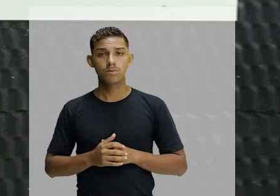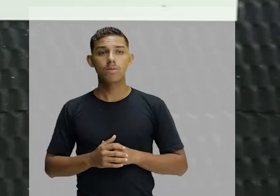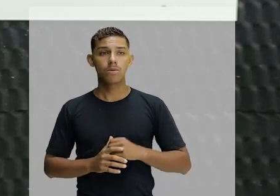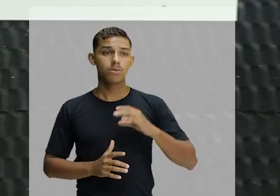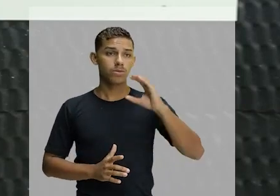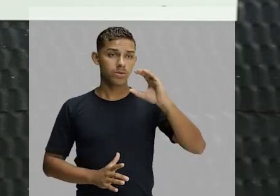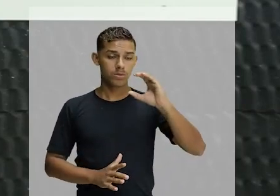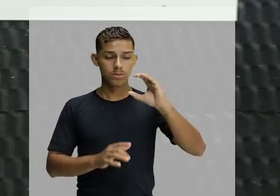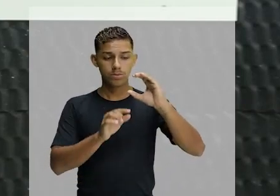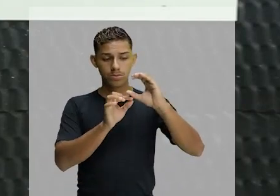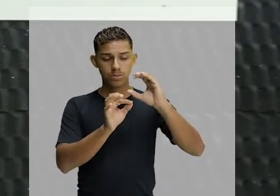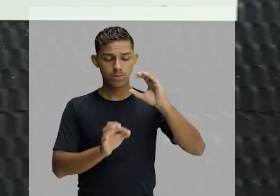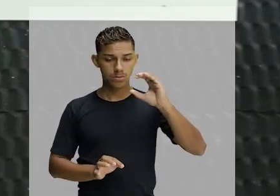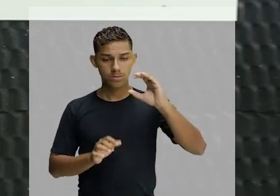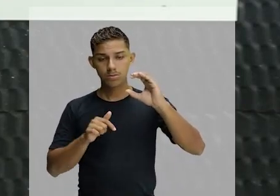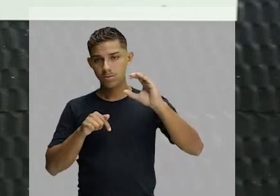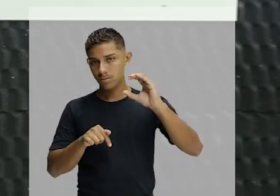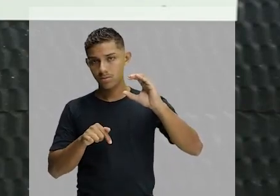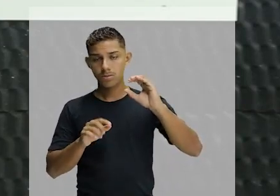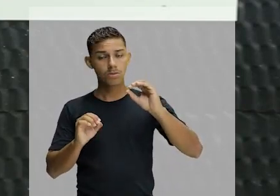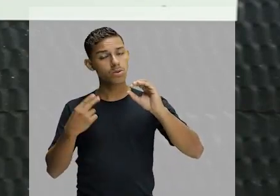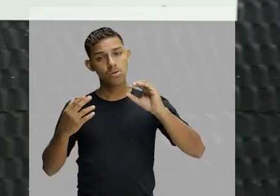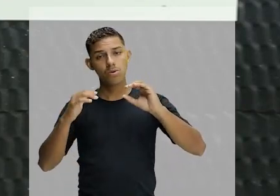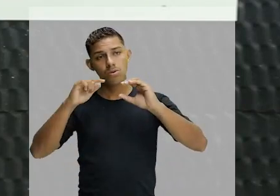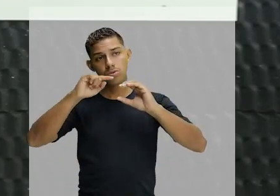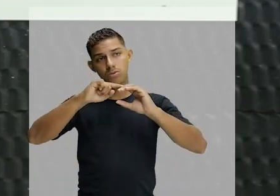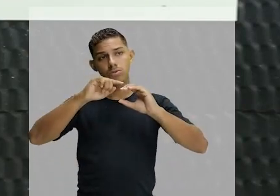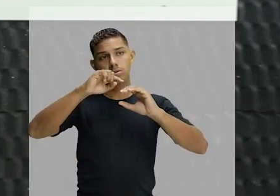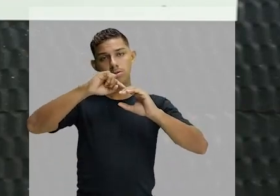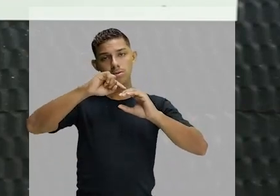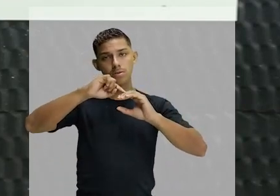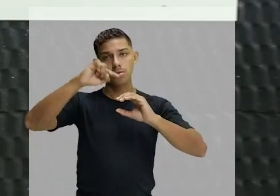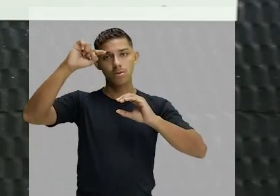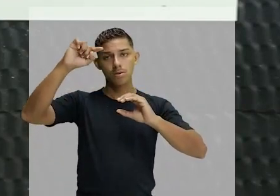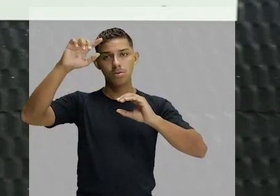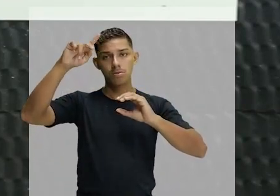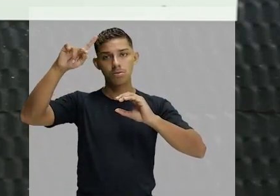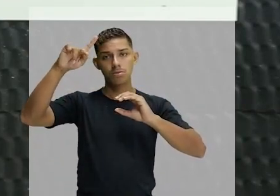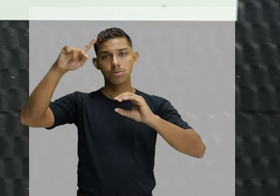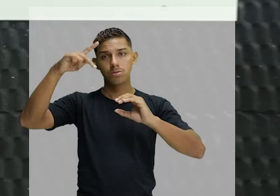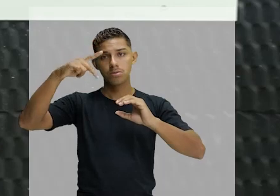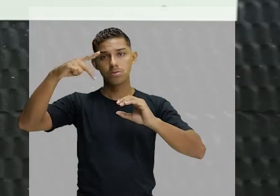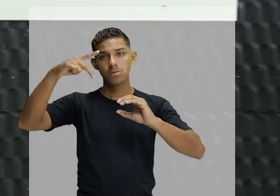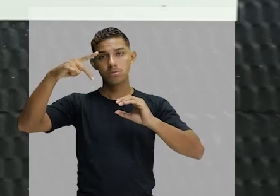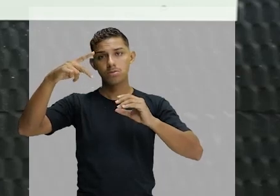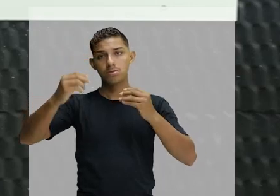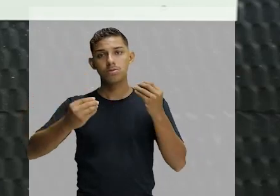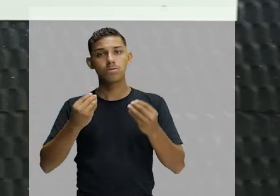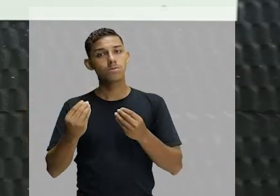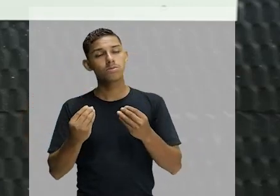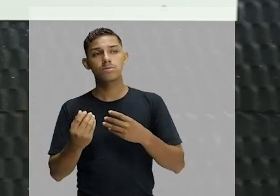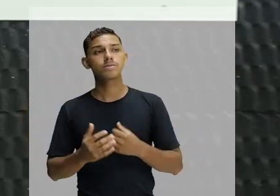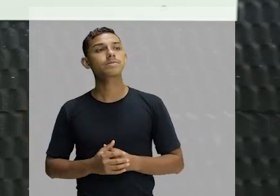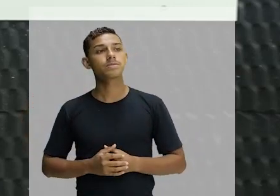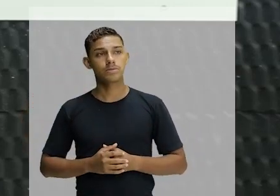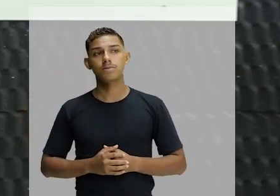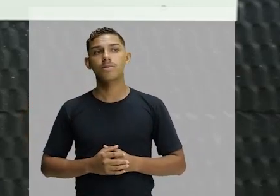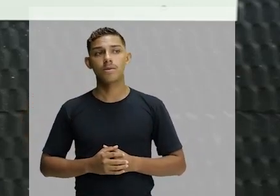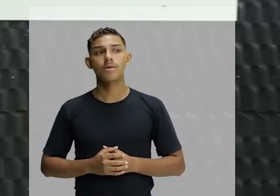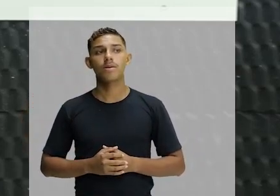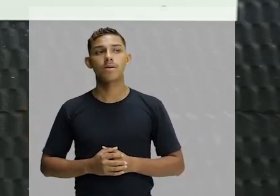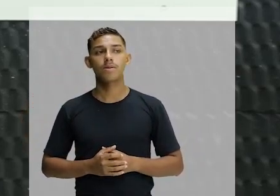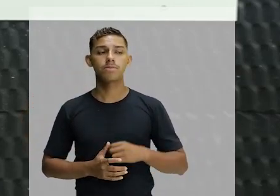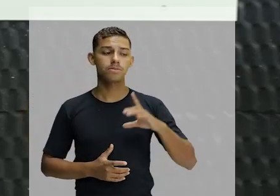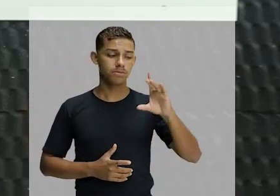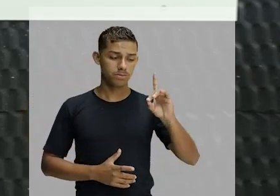Q, tanto faz. Certo? Então, a distância do ponto C para o ponto P, esse